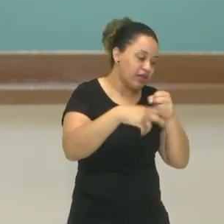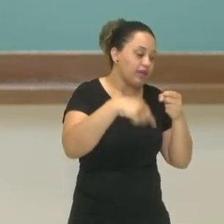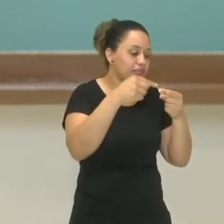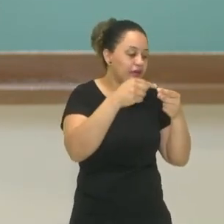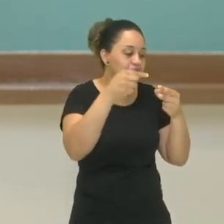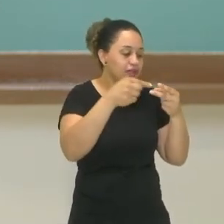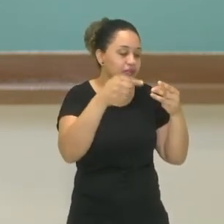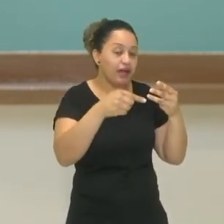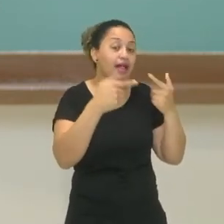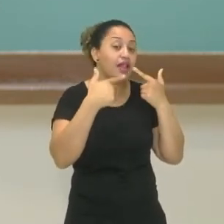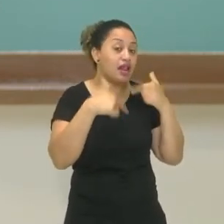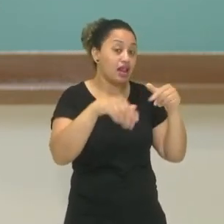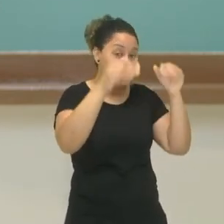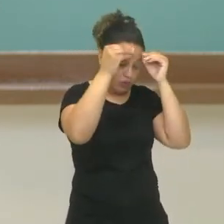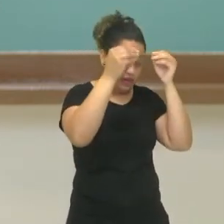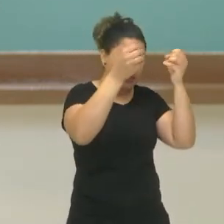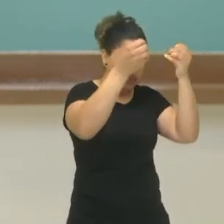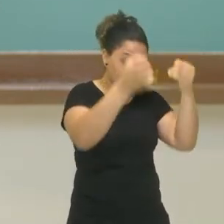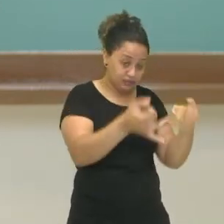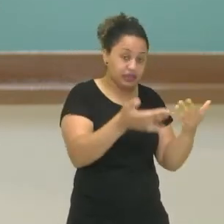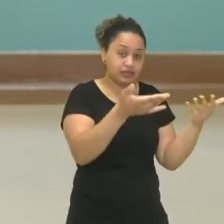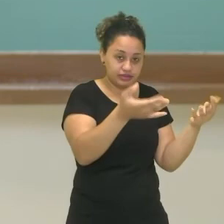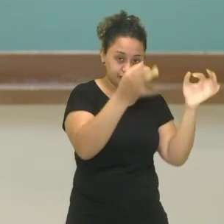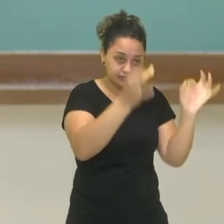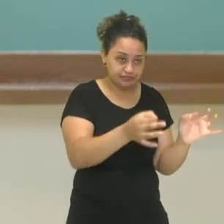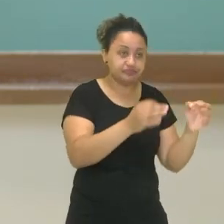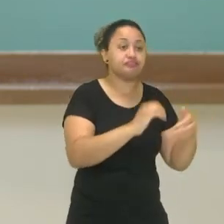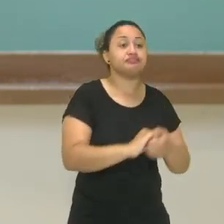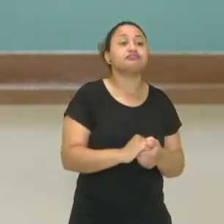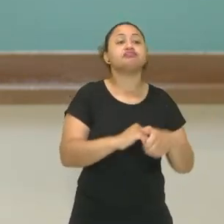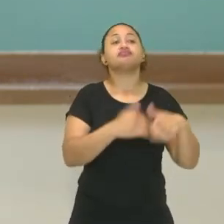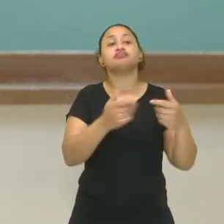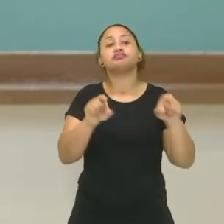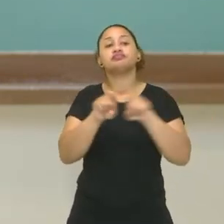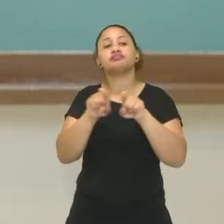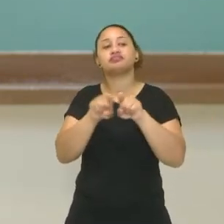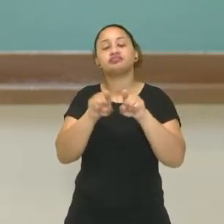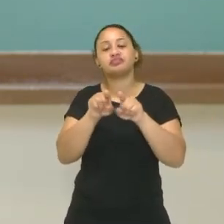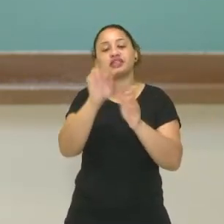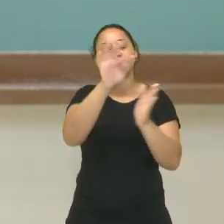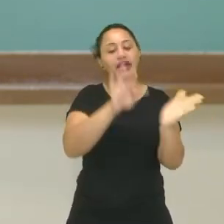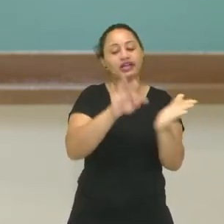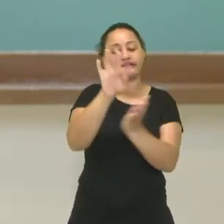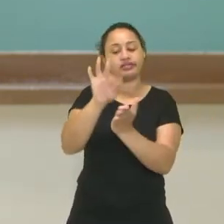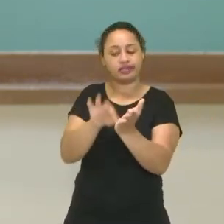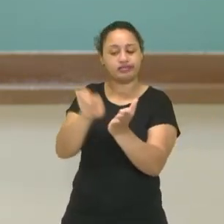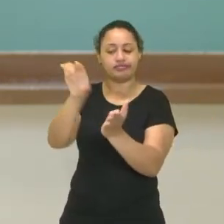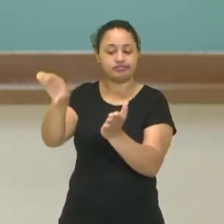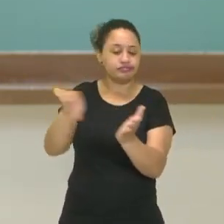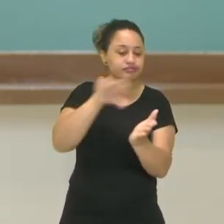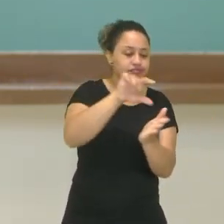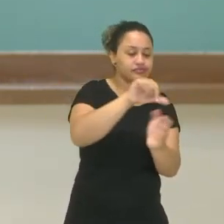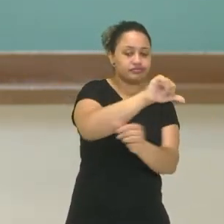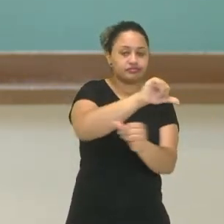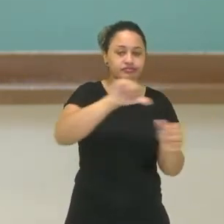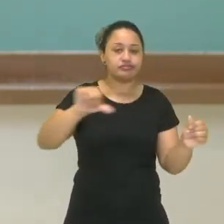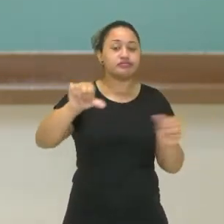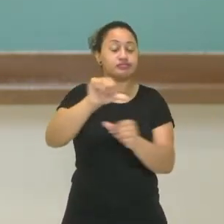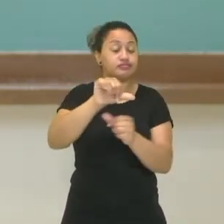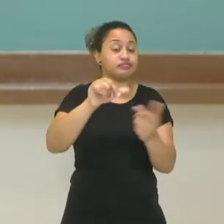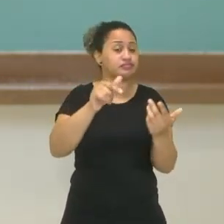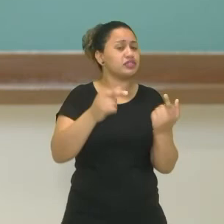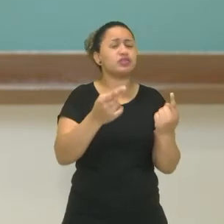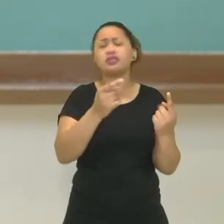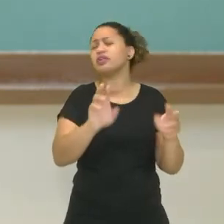é a linguagem explicando a própria linguagem. E também a intertextualidade. Qual é a diferença entre metalinguagem